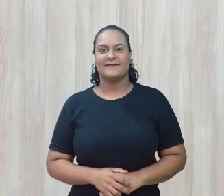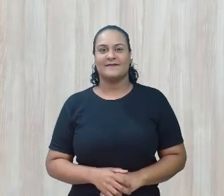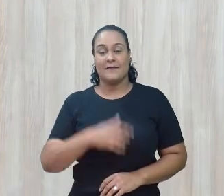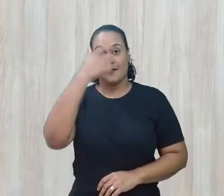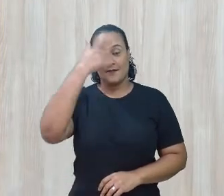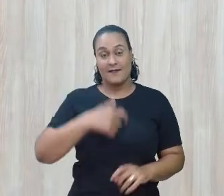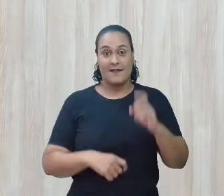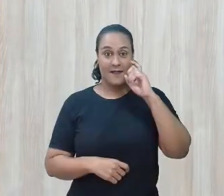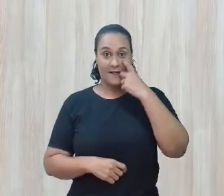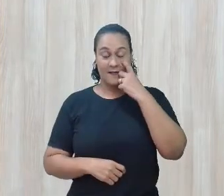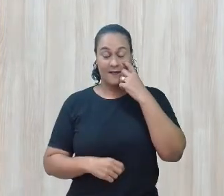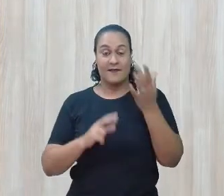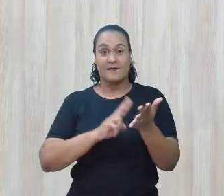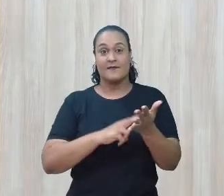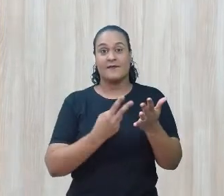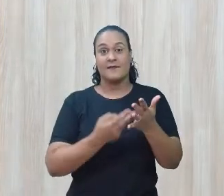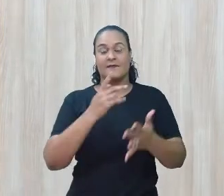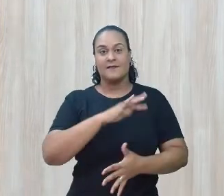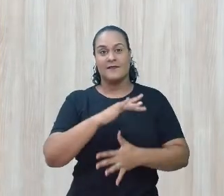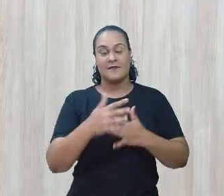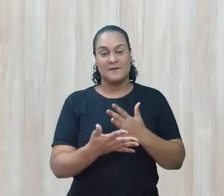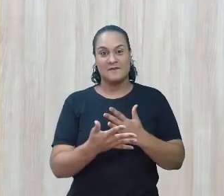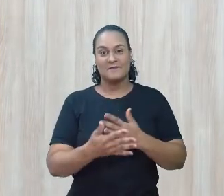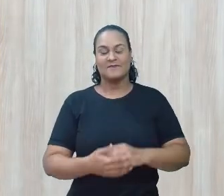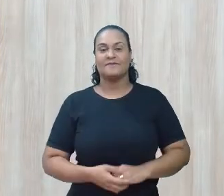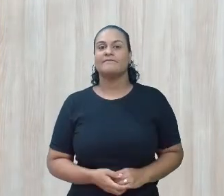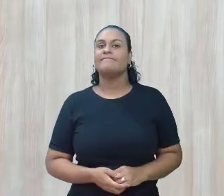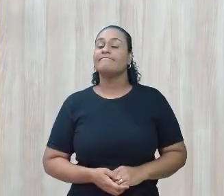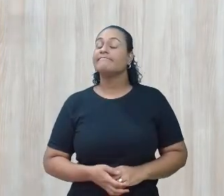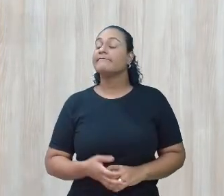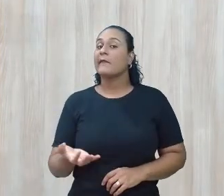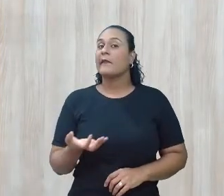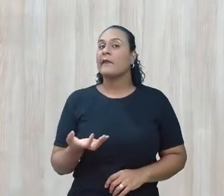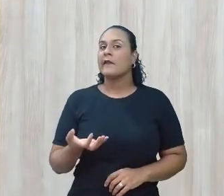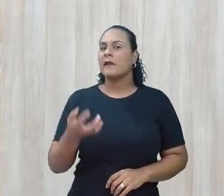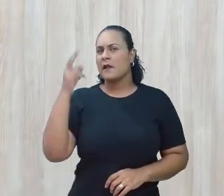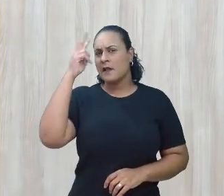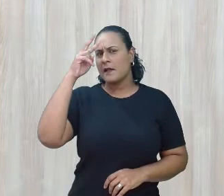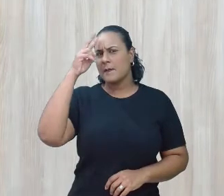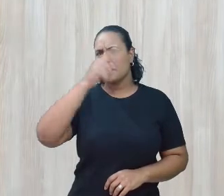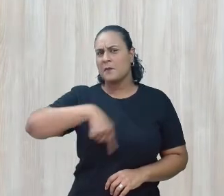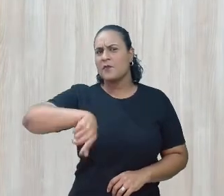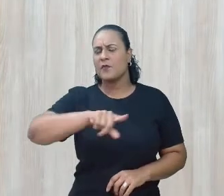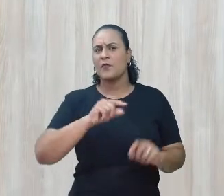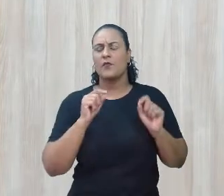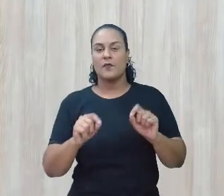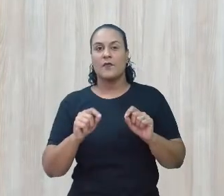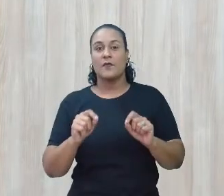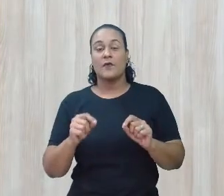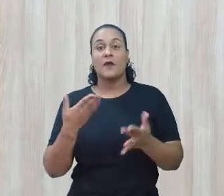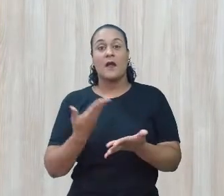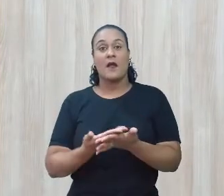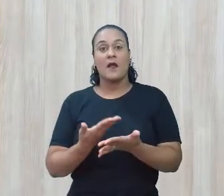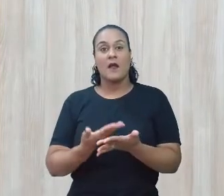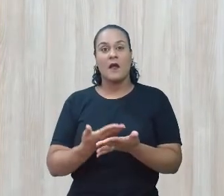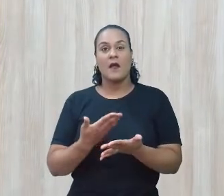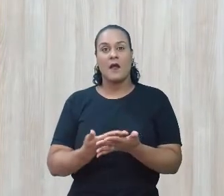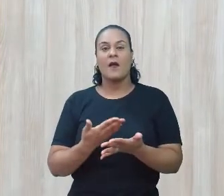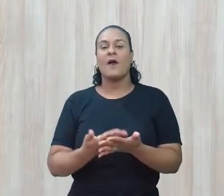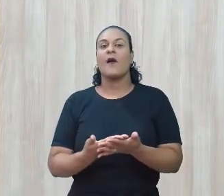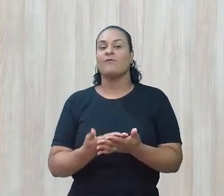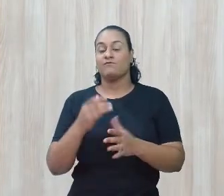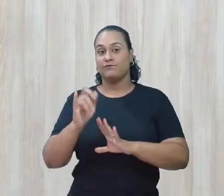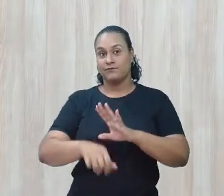para Libras hoje, certo? E queria lembrá-los que nossas aulas, elas estão no nosso canal